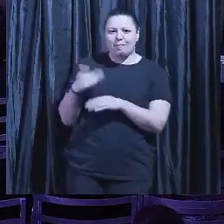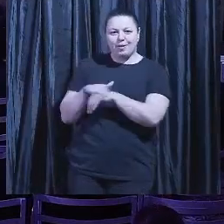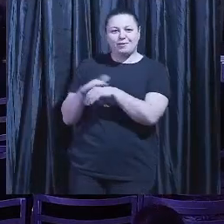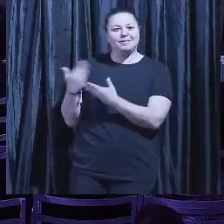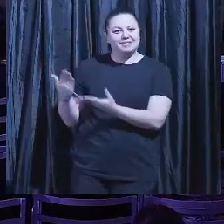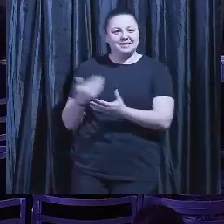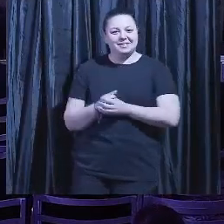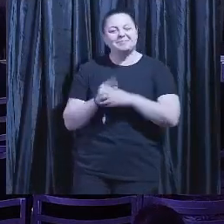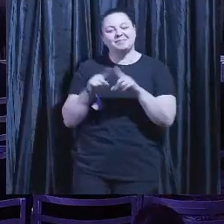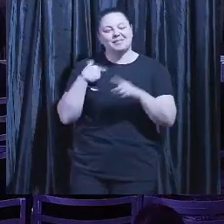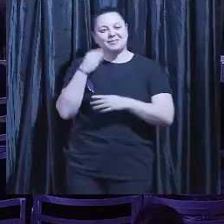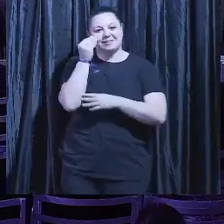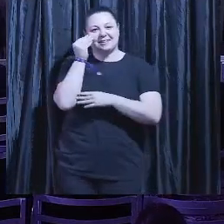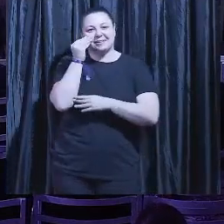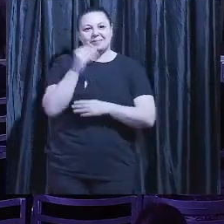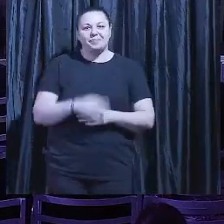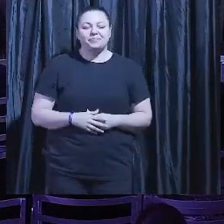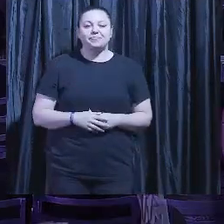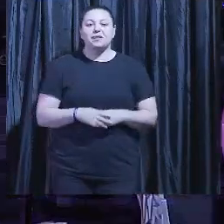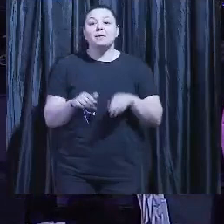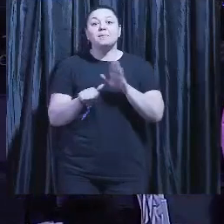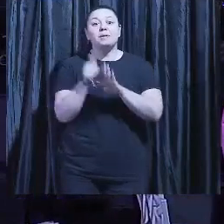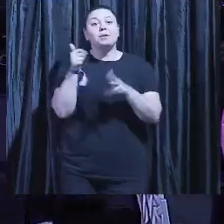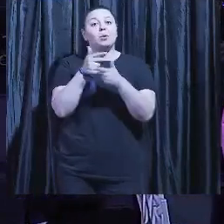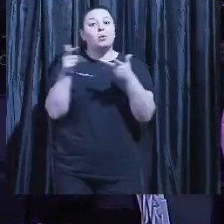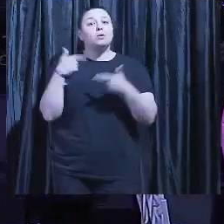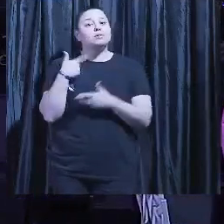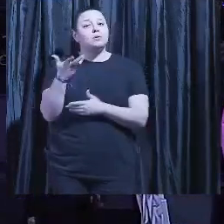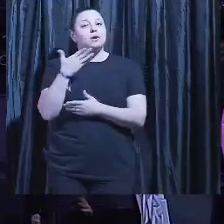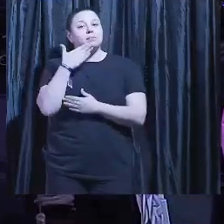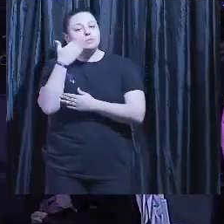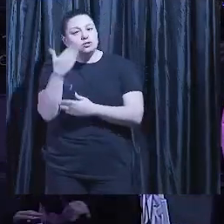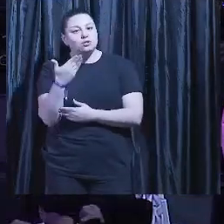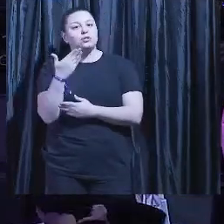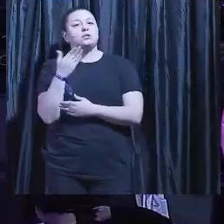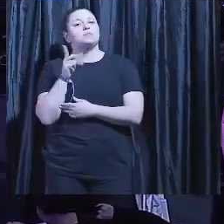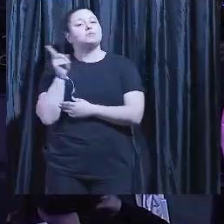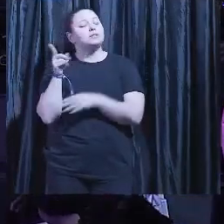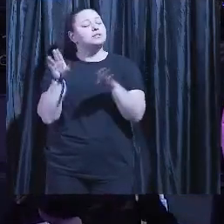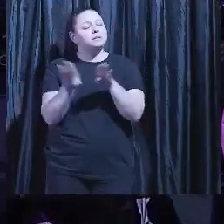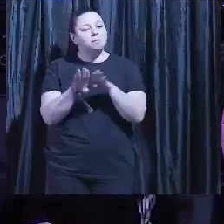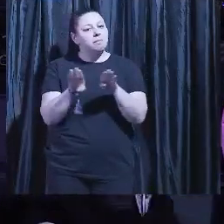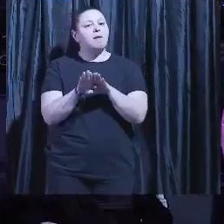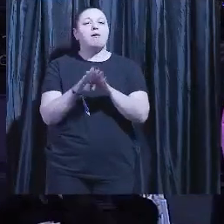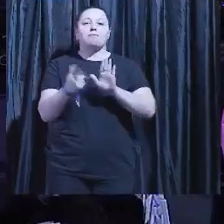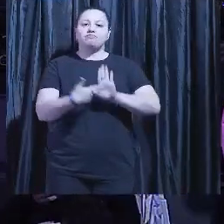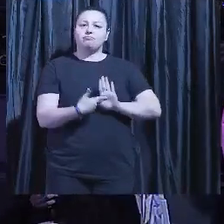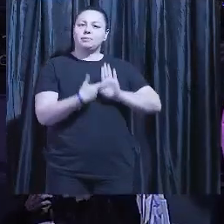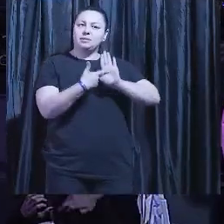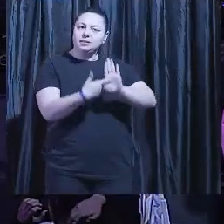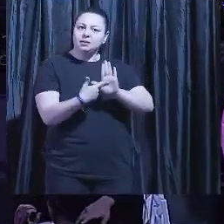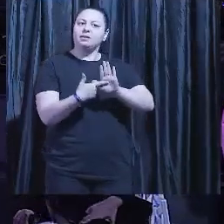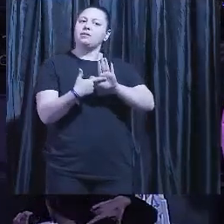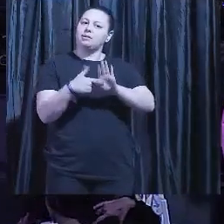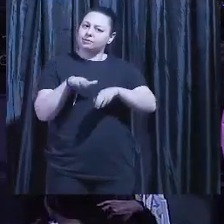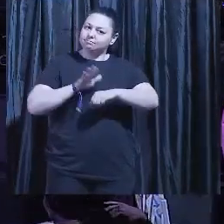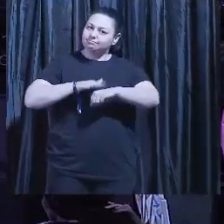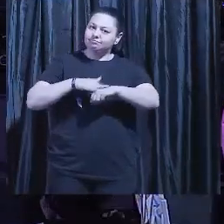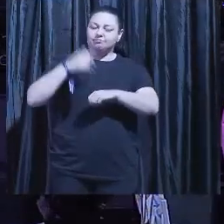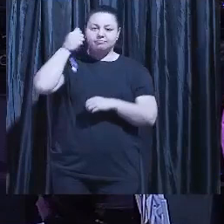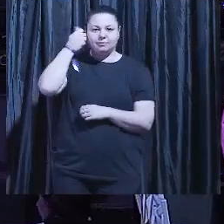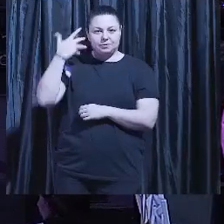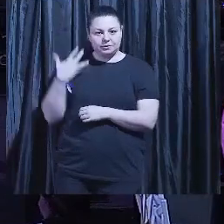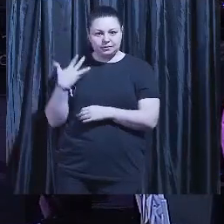tentar. Primeira coisa que eu vou pedir para vocês é que vocês façam esse mesmo movimento. Então, se apresentem e também façam